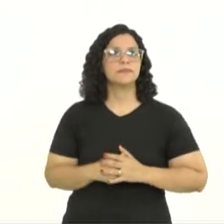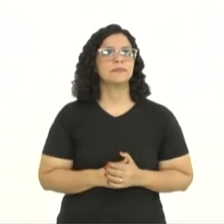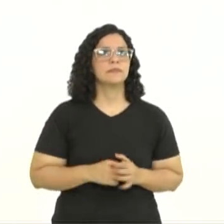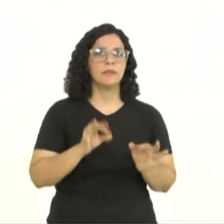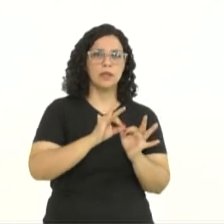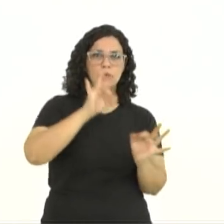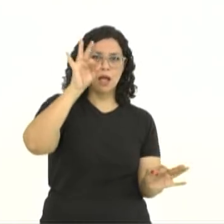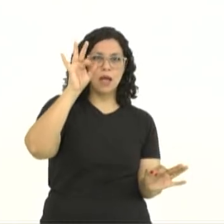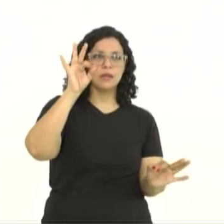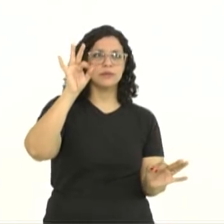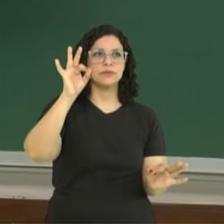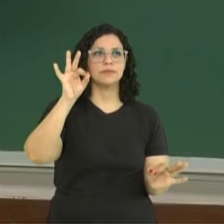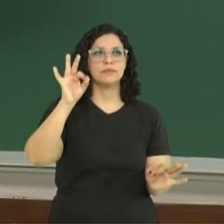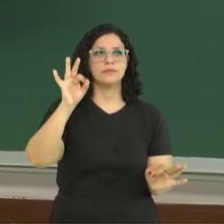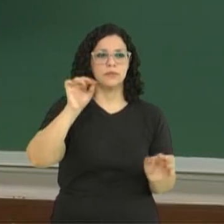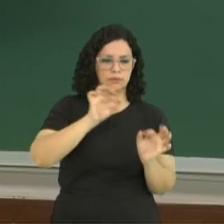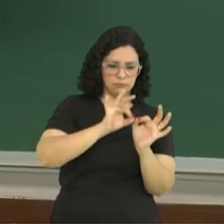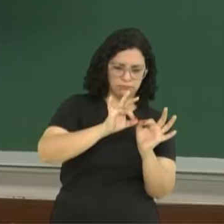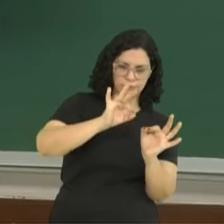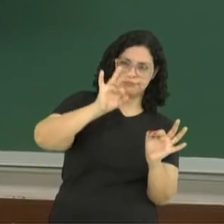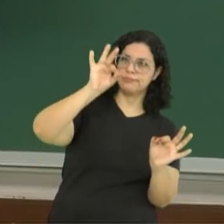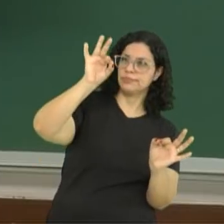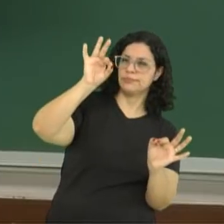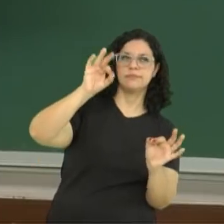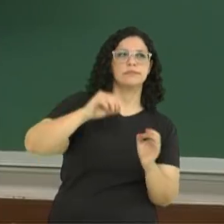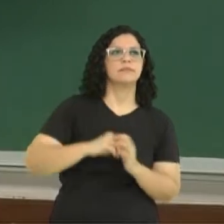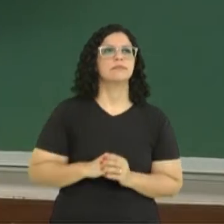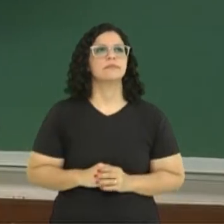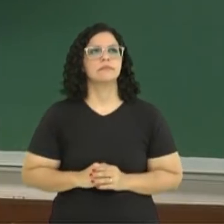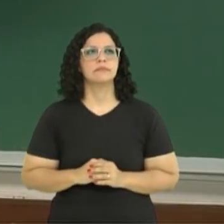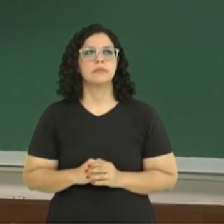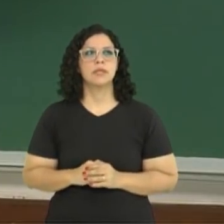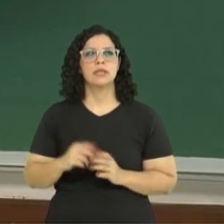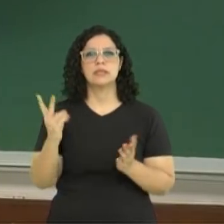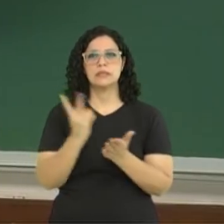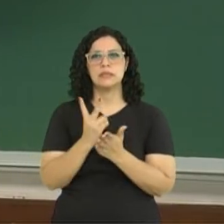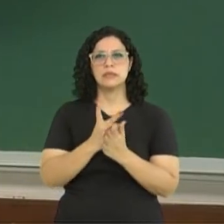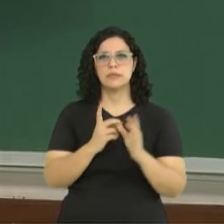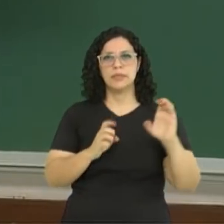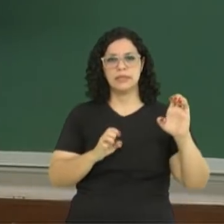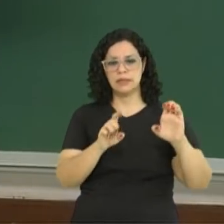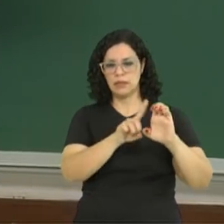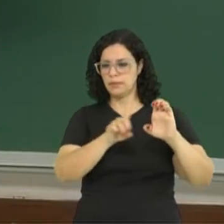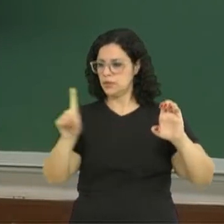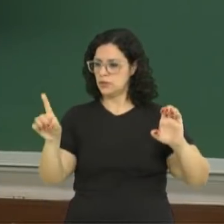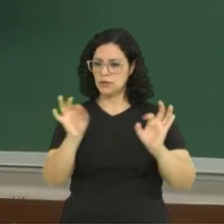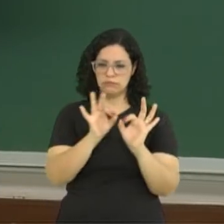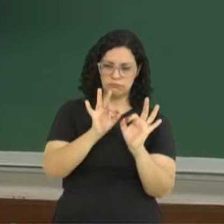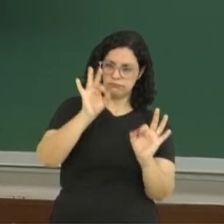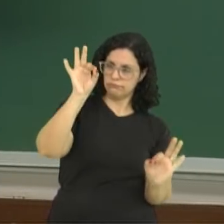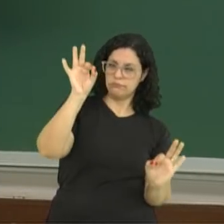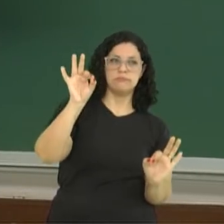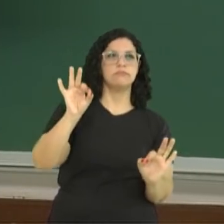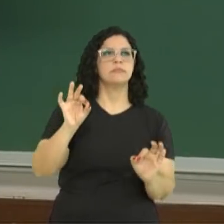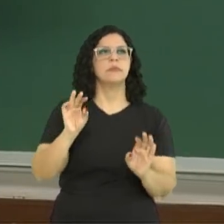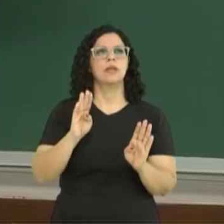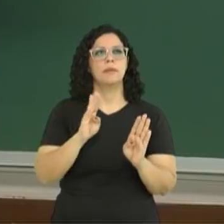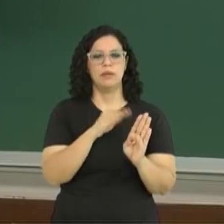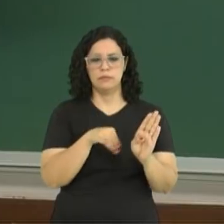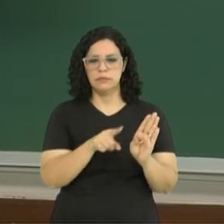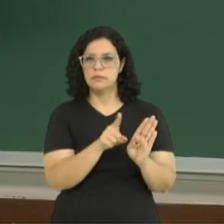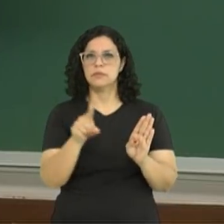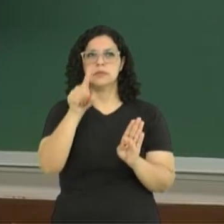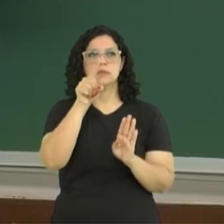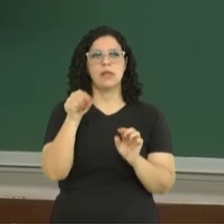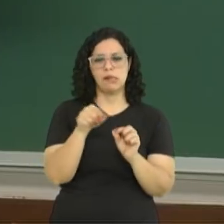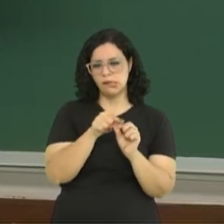Uma linha reta, que eu falei, teu olhar é atraído pela ponta aqui para a ponta, que nós temos a mania de olhar da esquerda para a direita. Essa é uma linha reta. Curva, nós